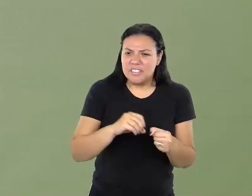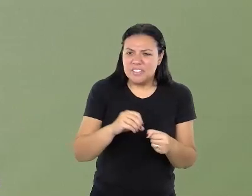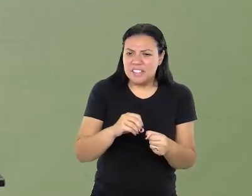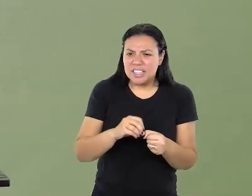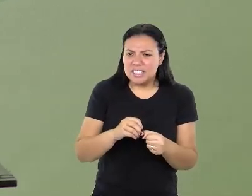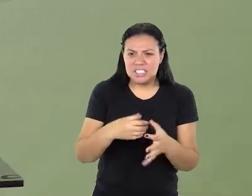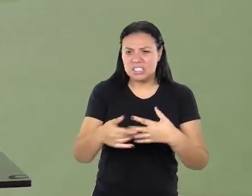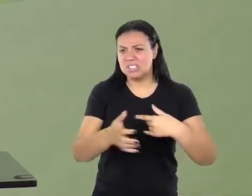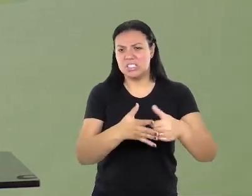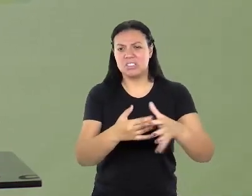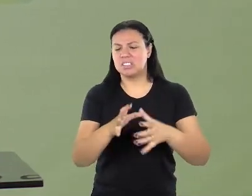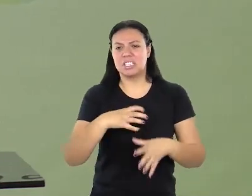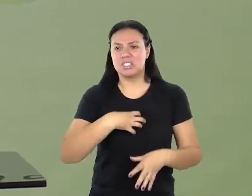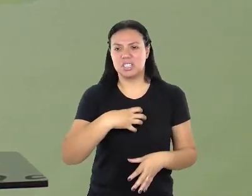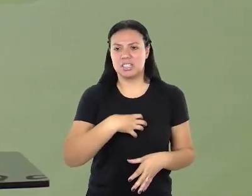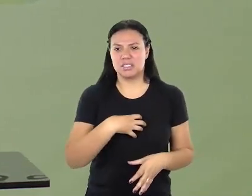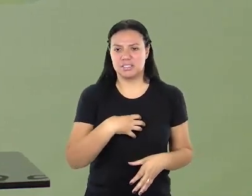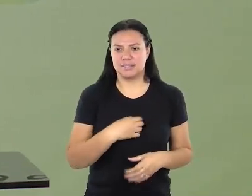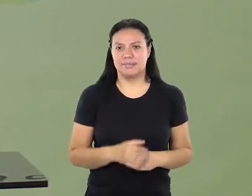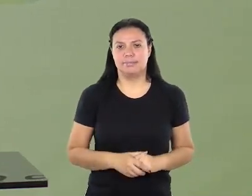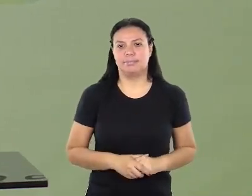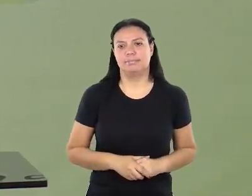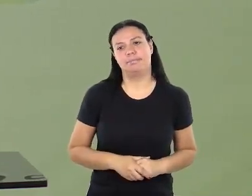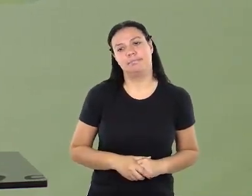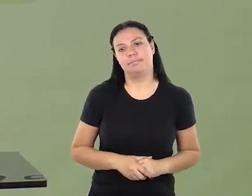na segunda oportunidade.